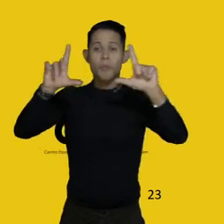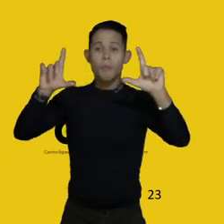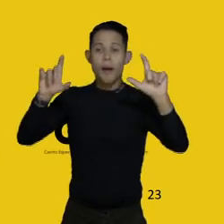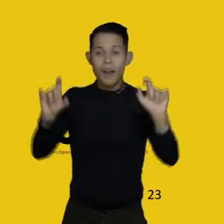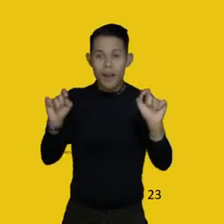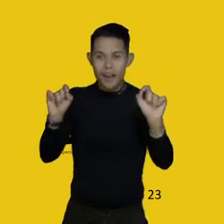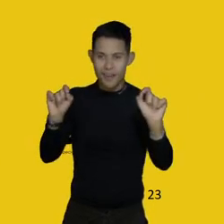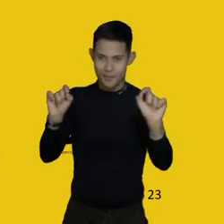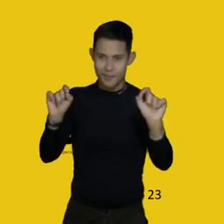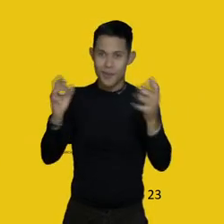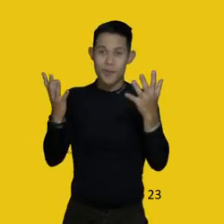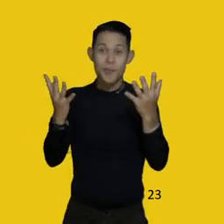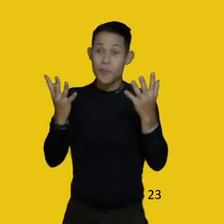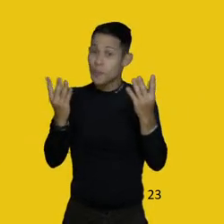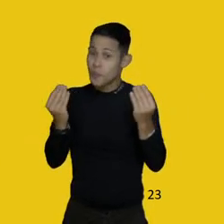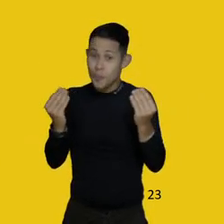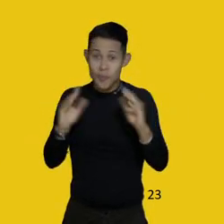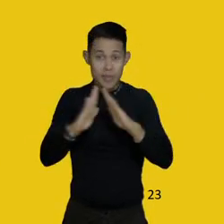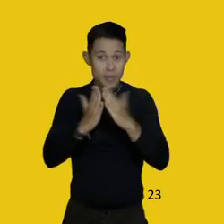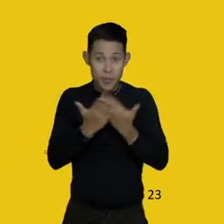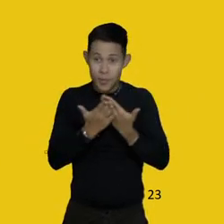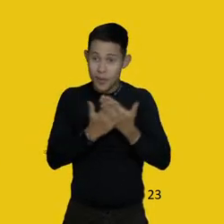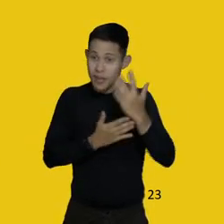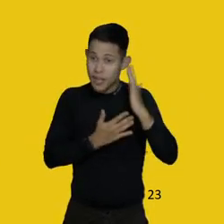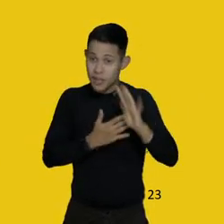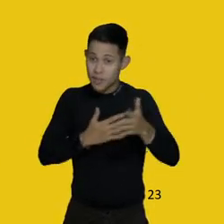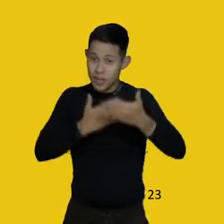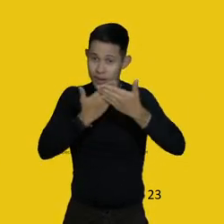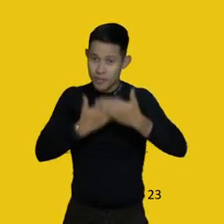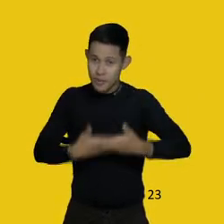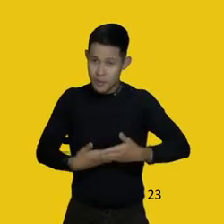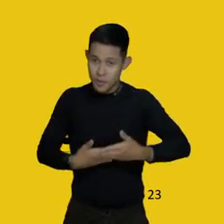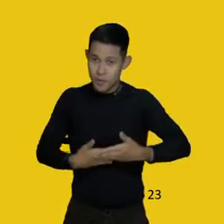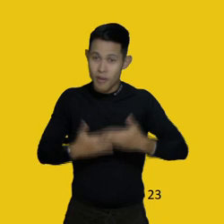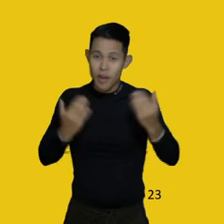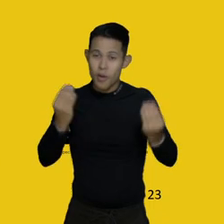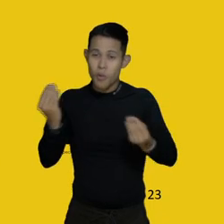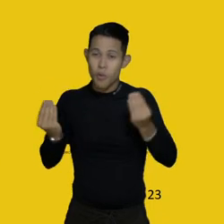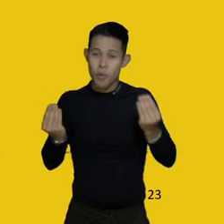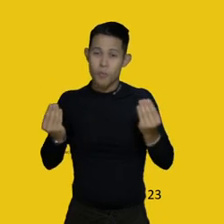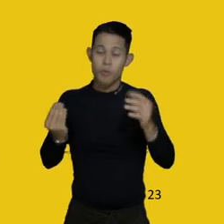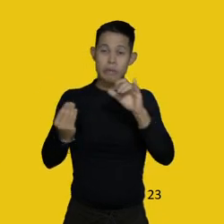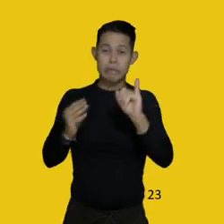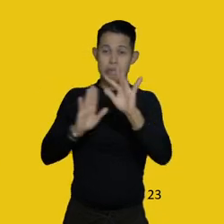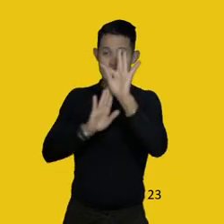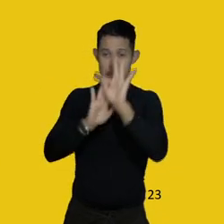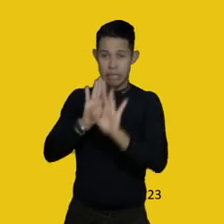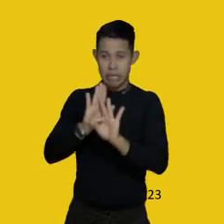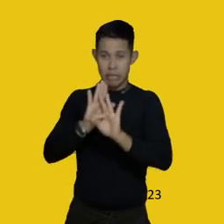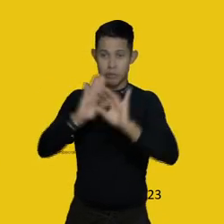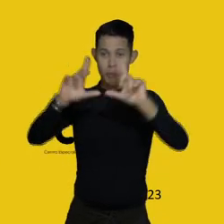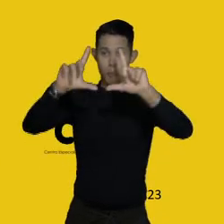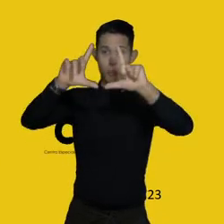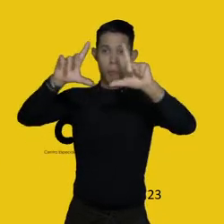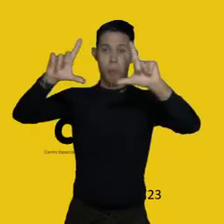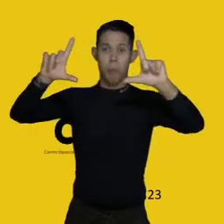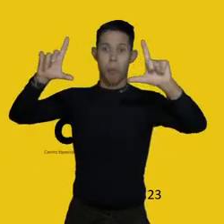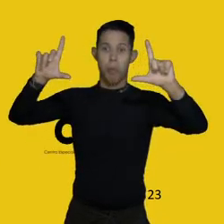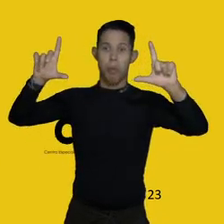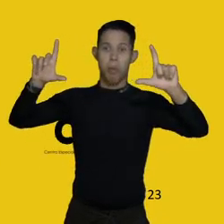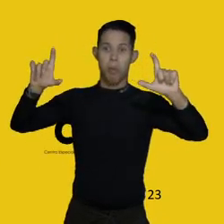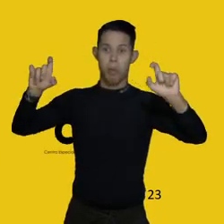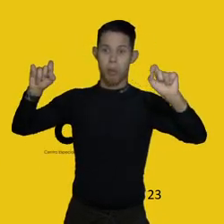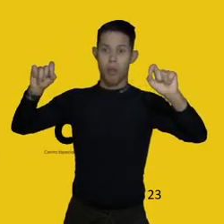a prova se o texto é grande dividem o textos né com perguntas menores